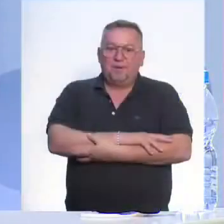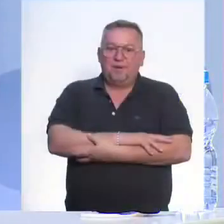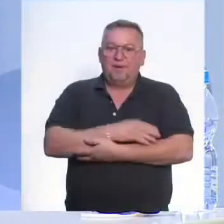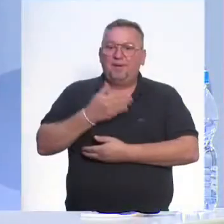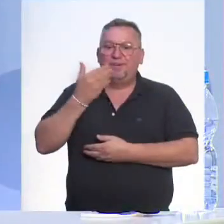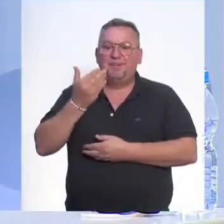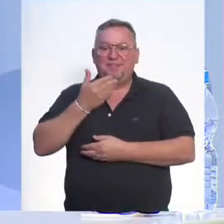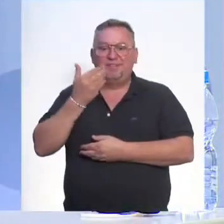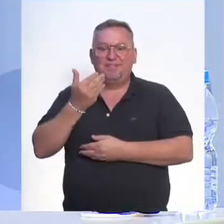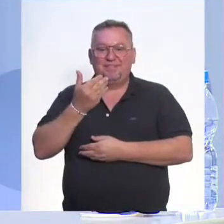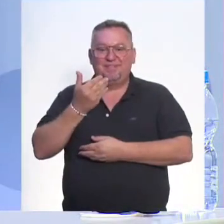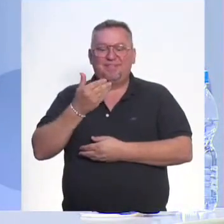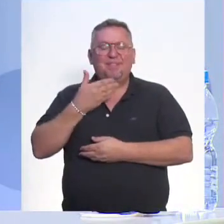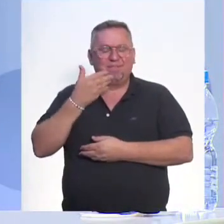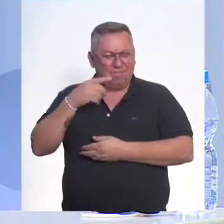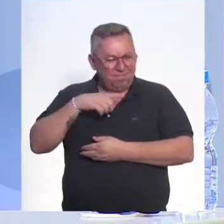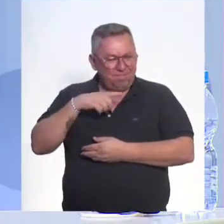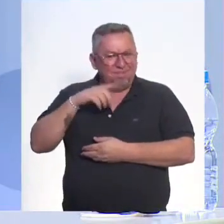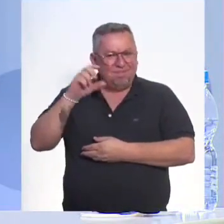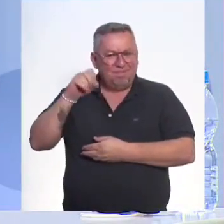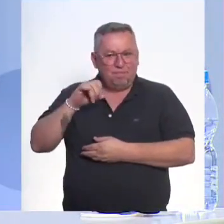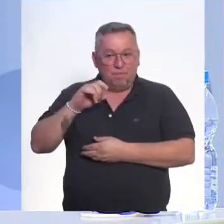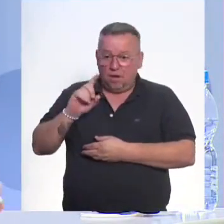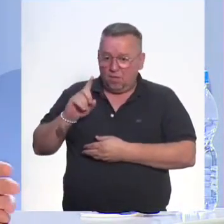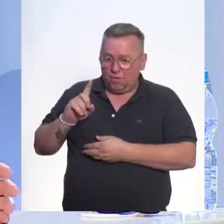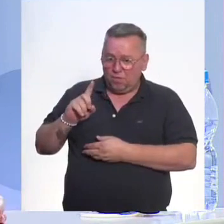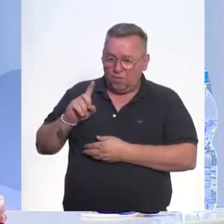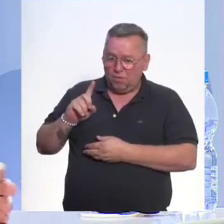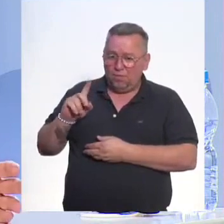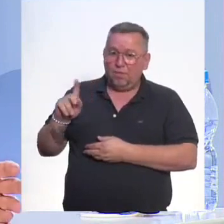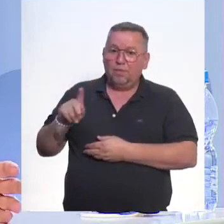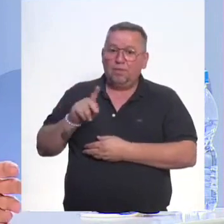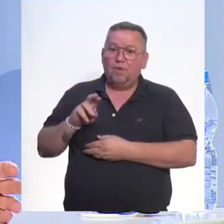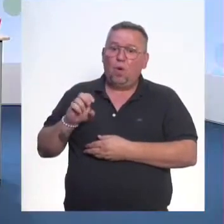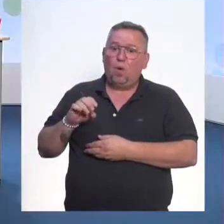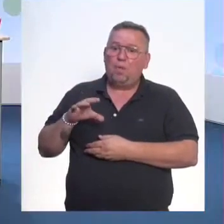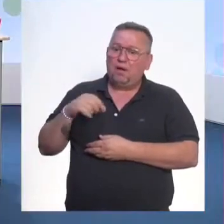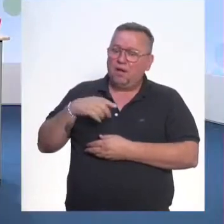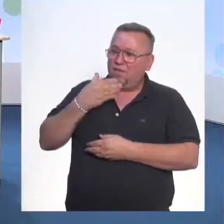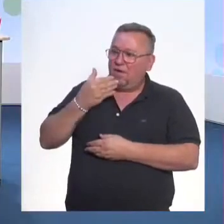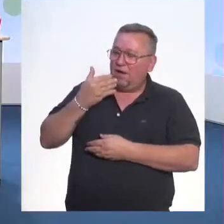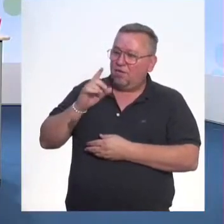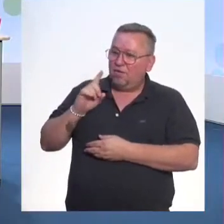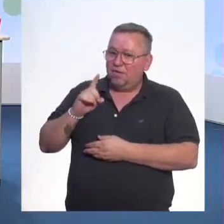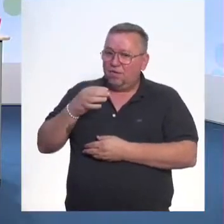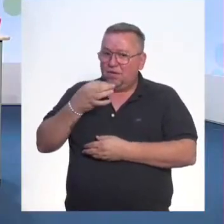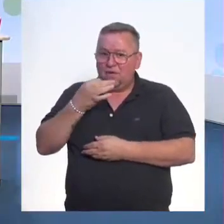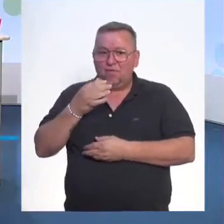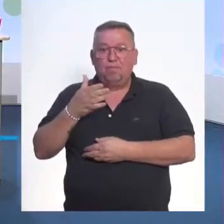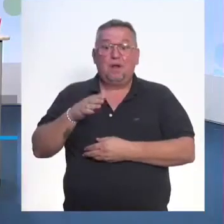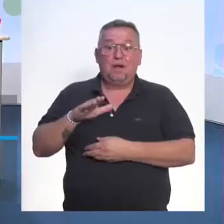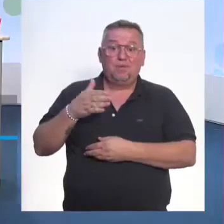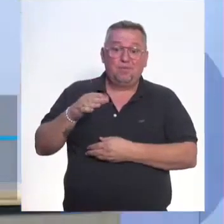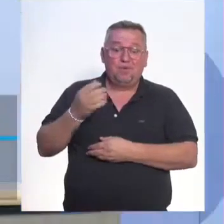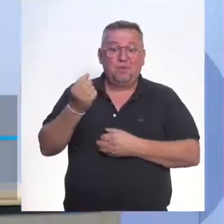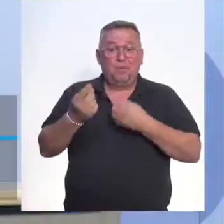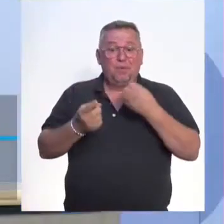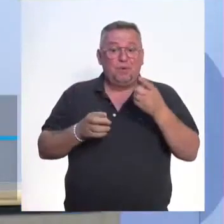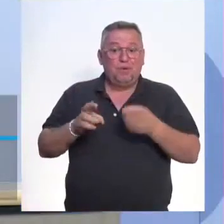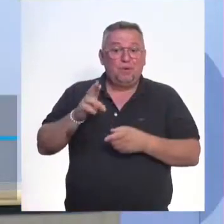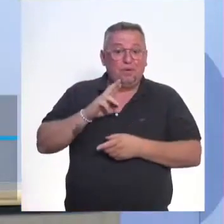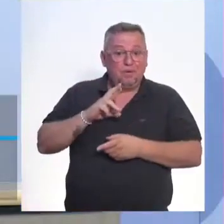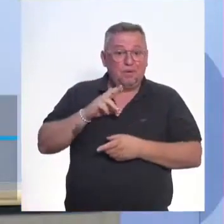Tá fácil? Tá, né? Não? Professora Roberta, tá fácil ou não tá? Eu achei mais ou menos algumas respostas. Não achei